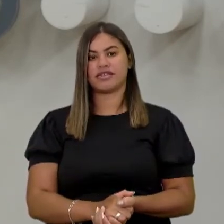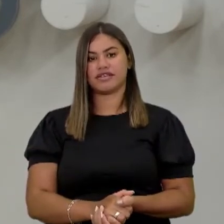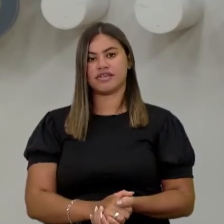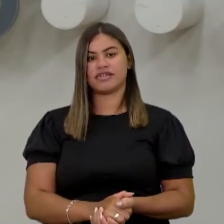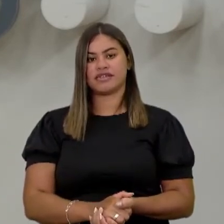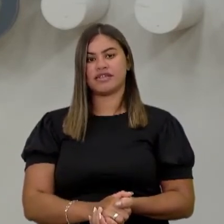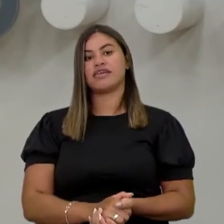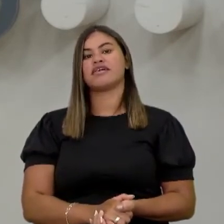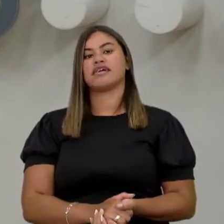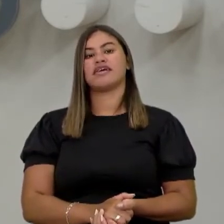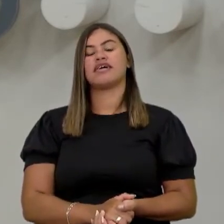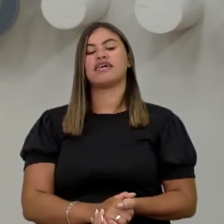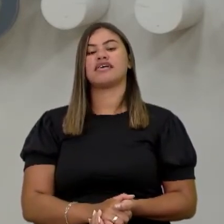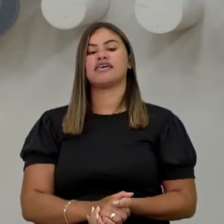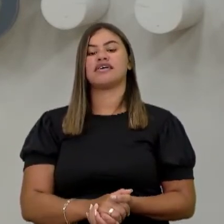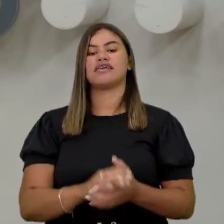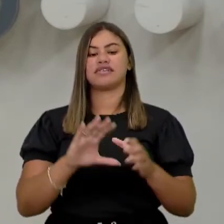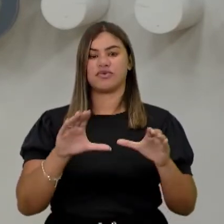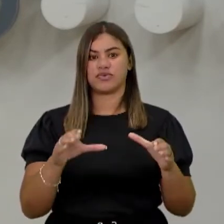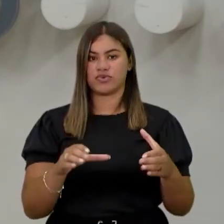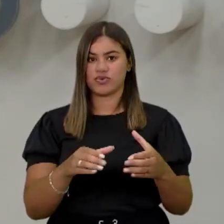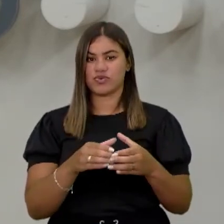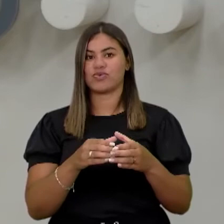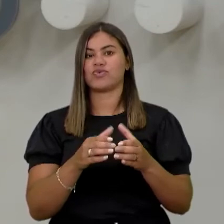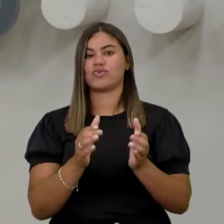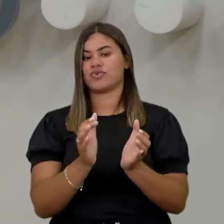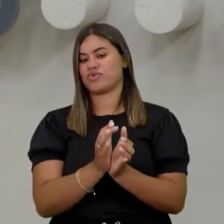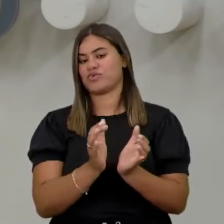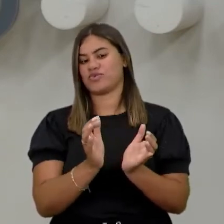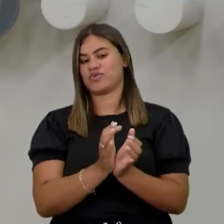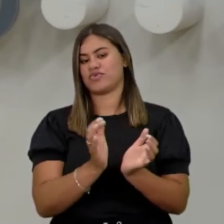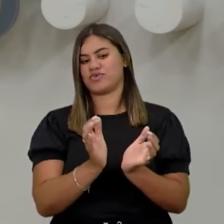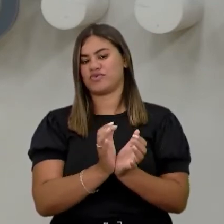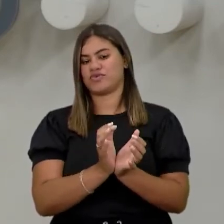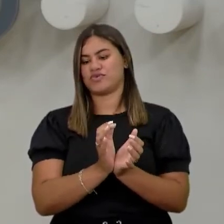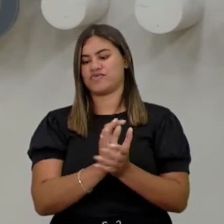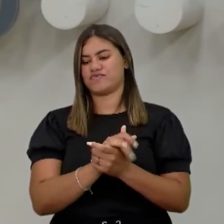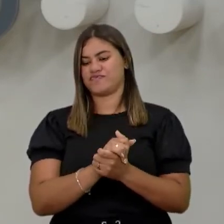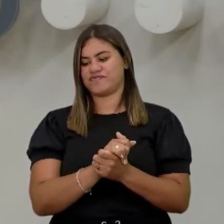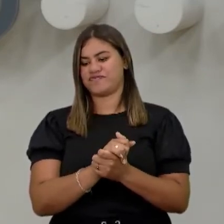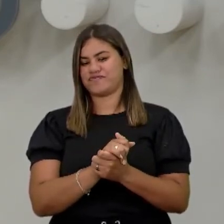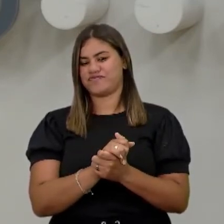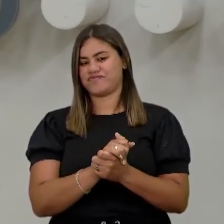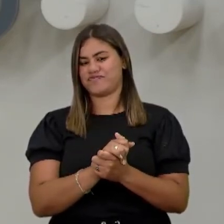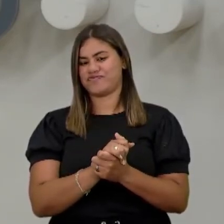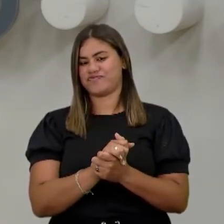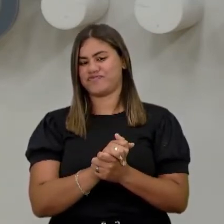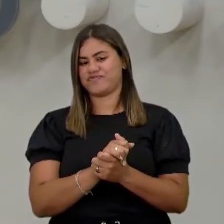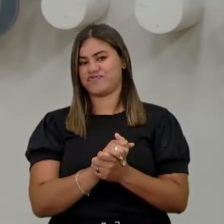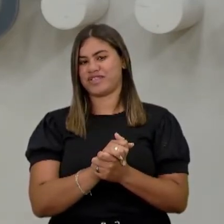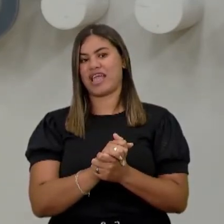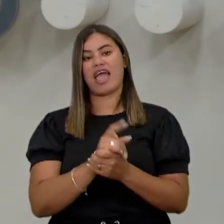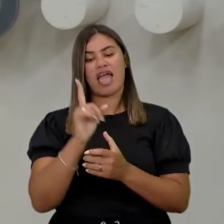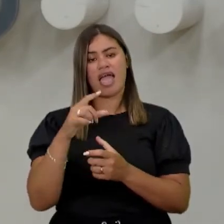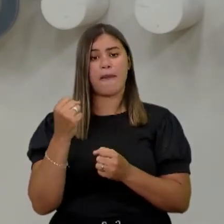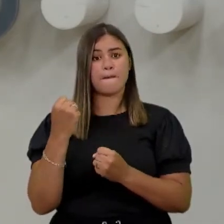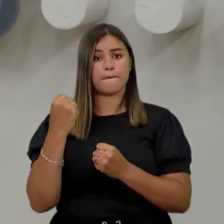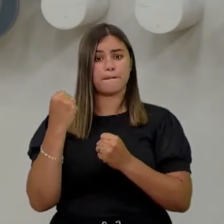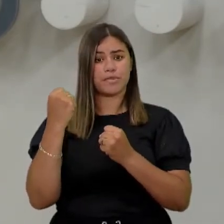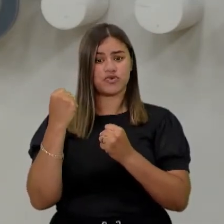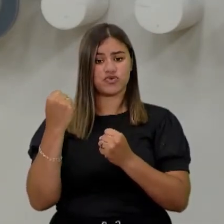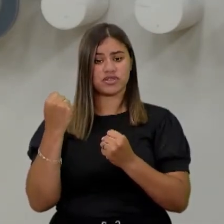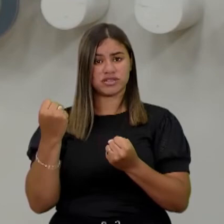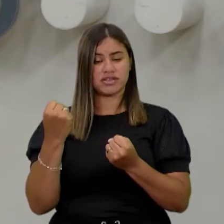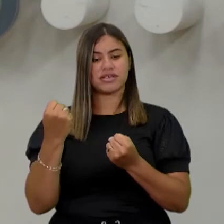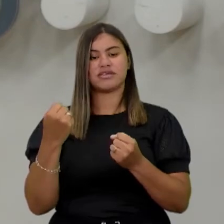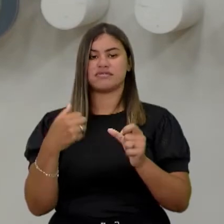estejam circulando. Então, é esse grupo. Aí não tem como não falar em deter o poder, né? É um grupo que detém